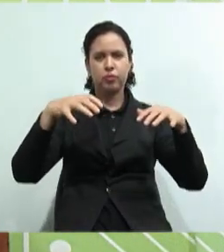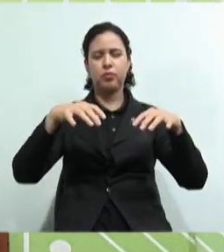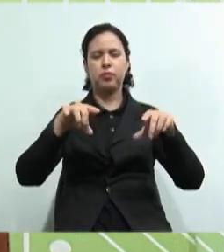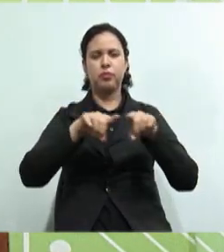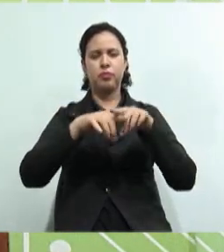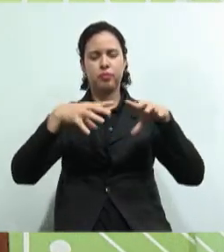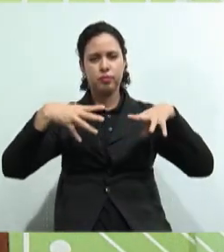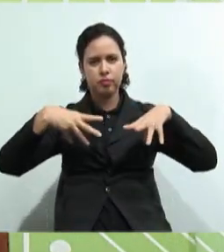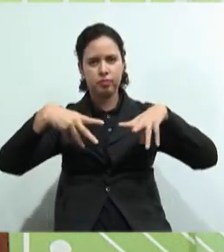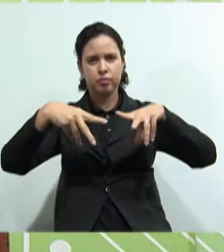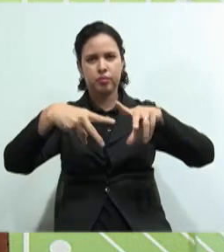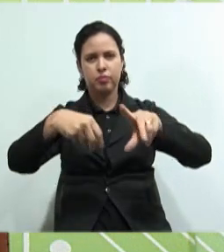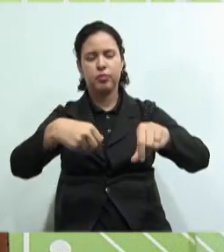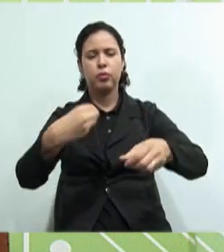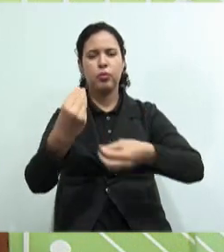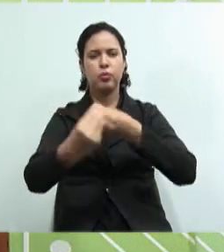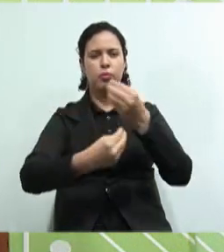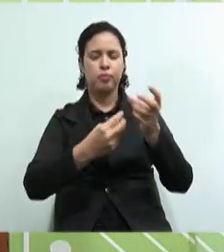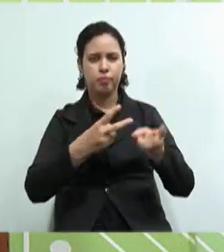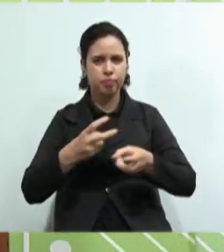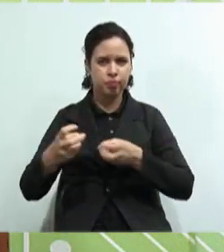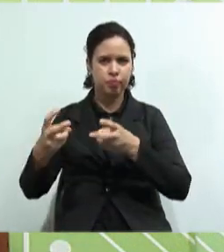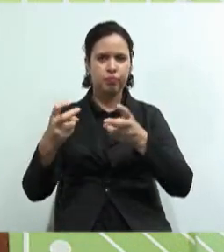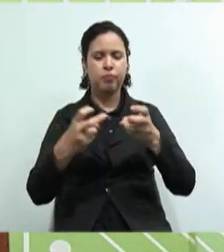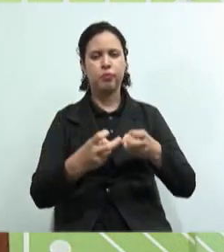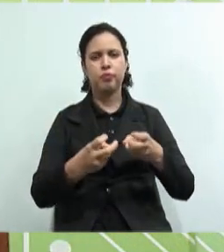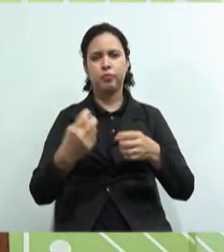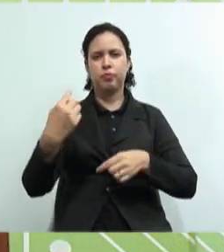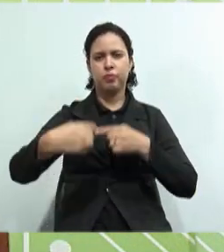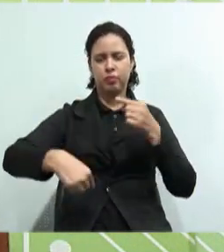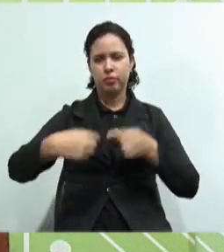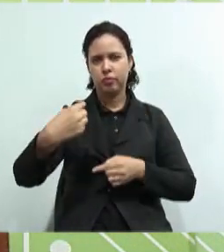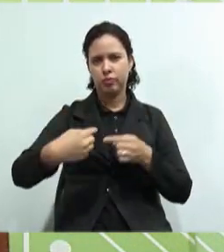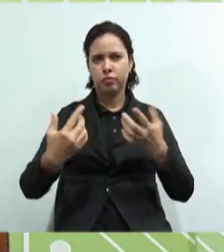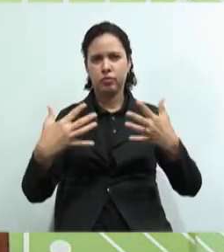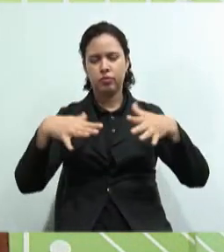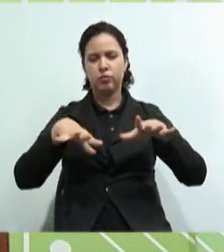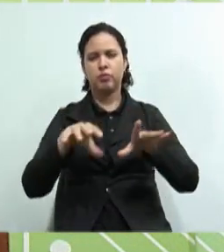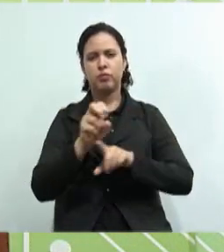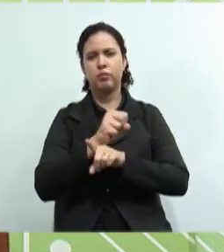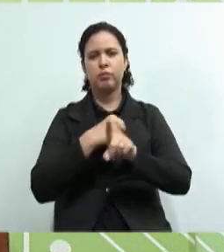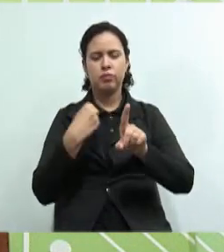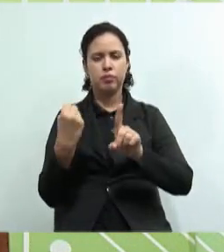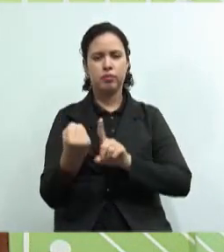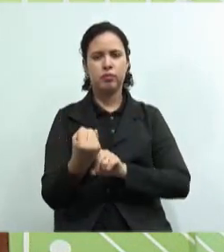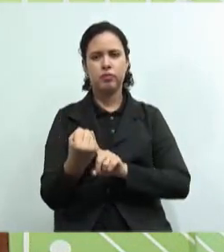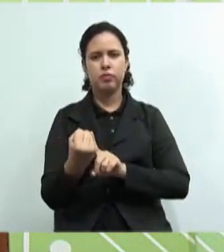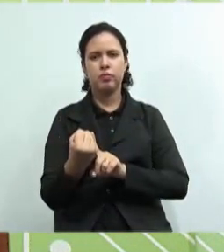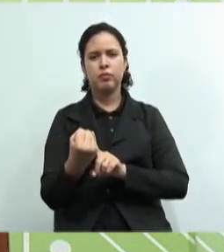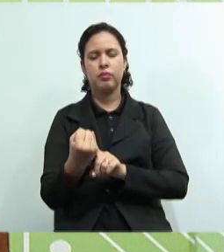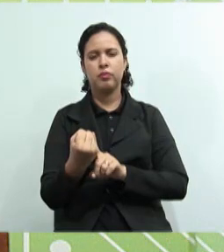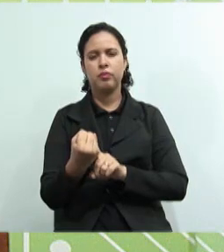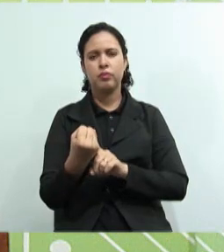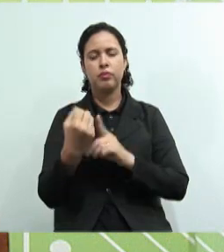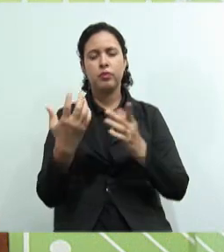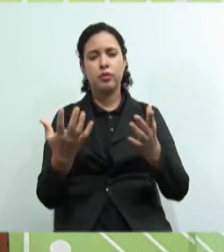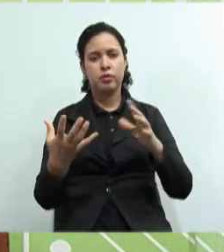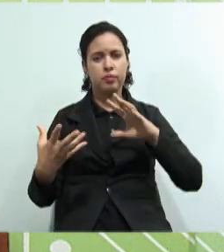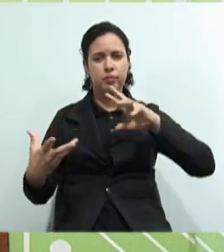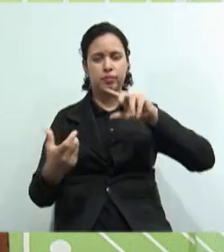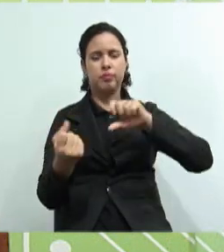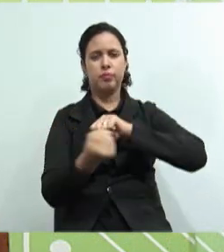gente ocupa o planeta Terra. Então, quando a gente está discutindo essa questão de inclusão social, de sustentabilidade, a parte de